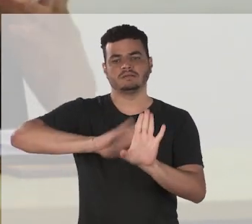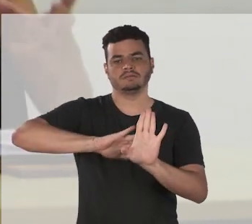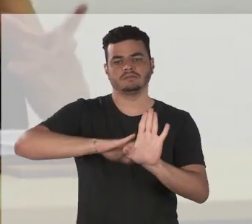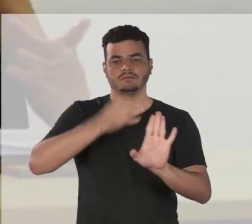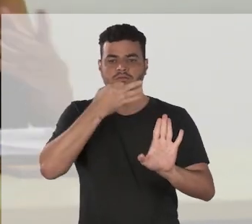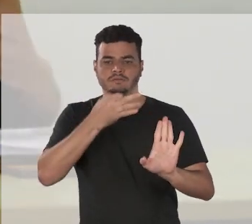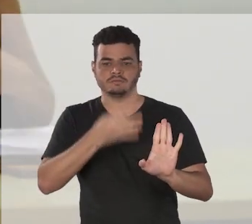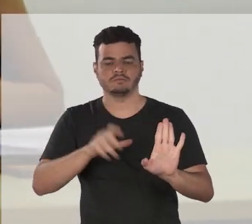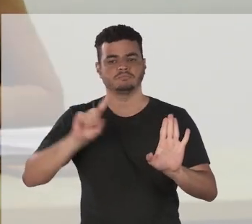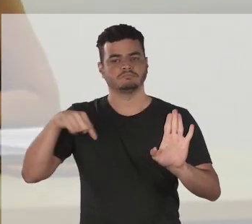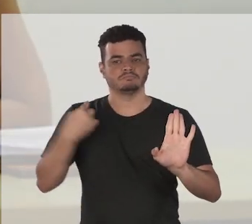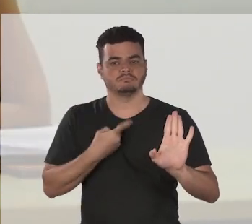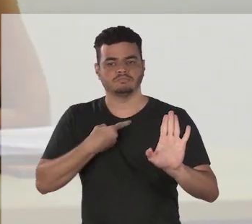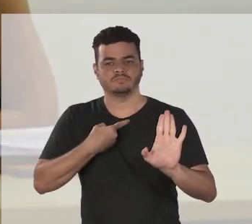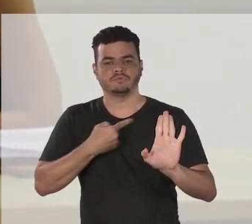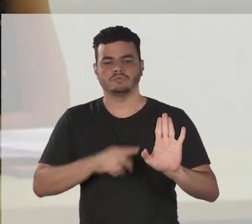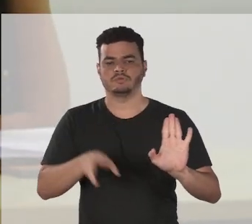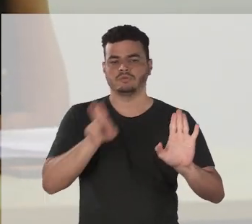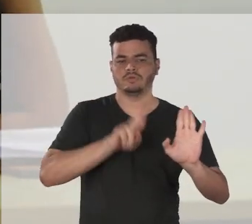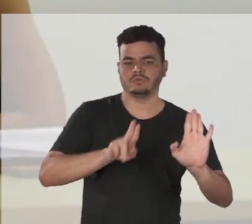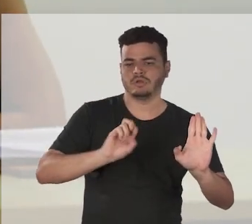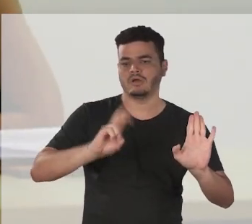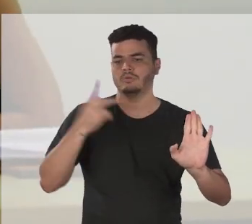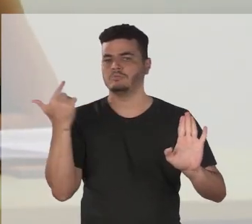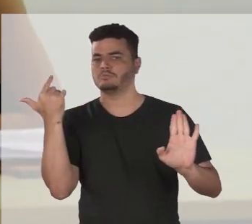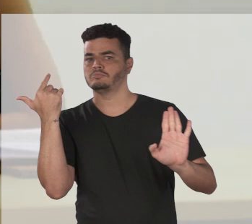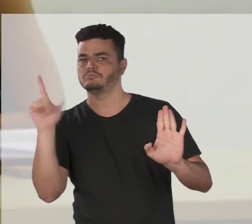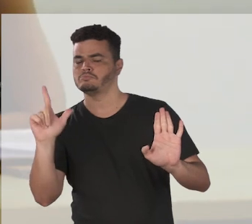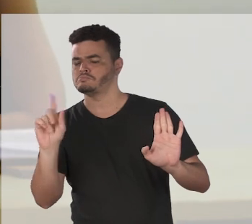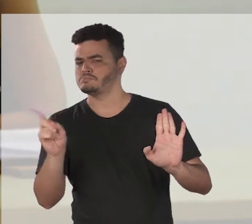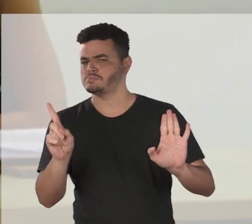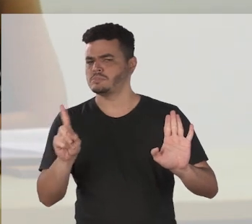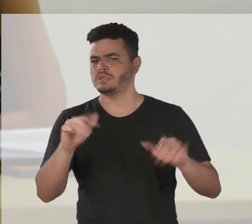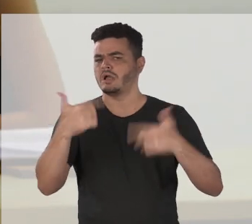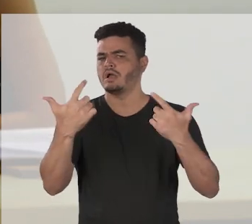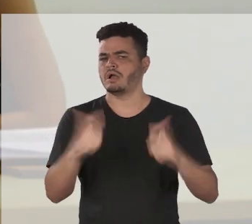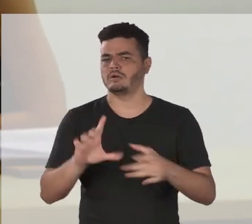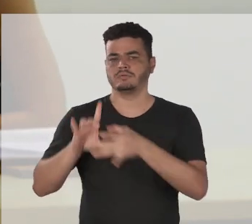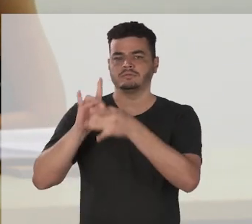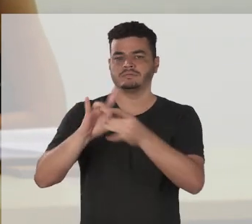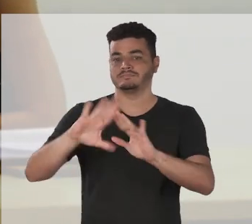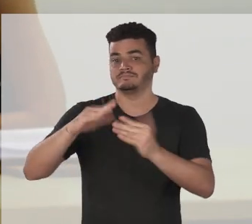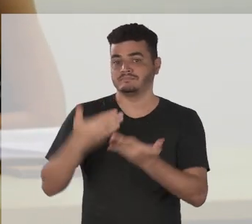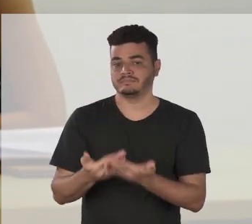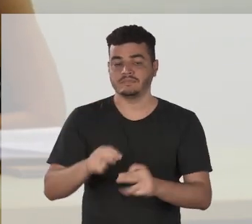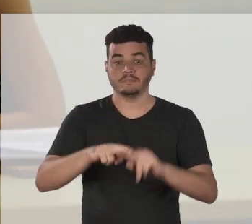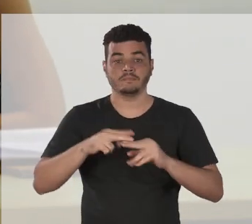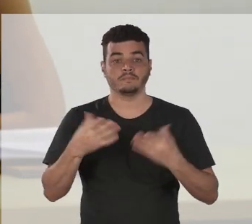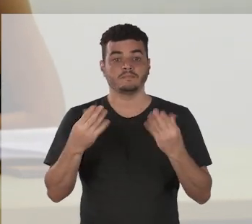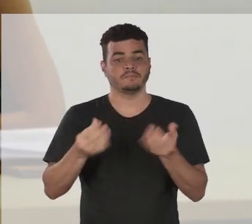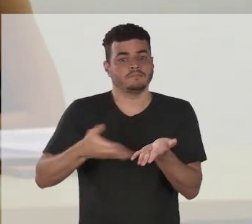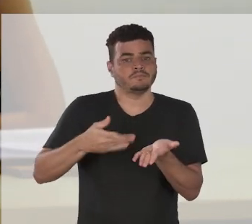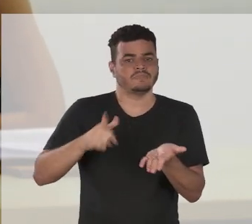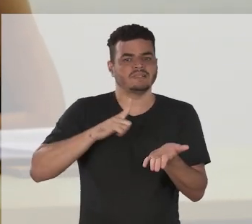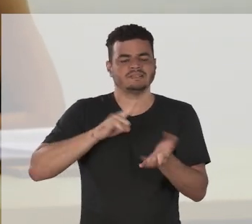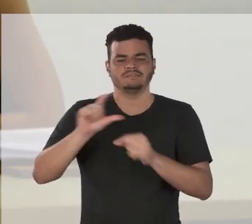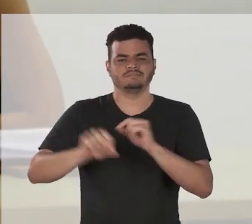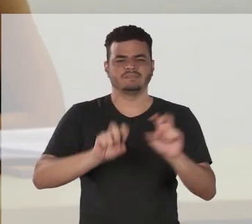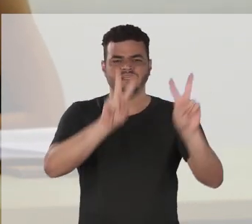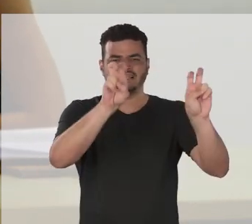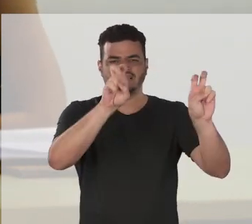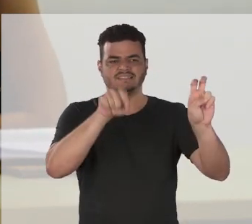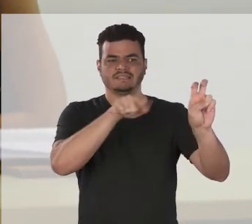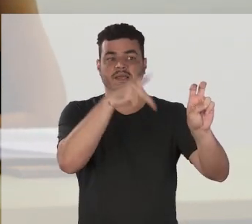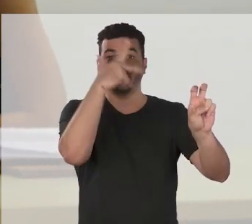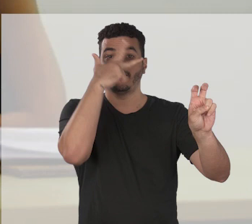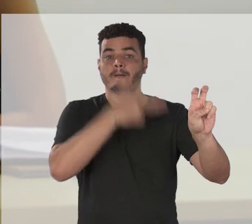ferir subjetividades. As incorporamos ou não à aula. E agora, né, felizmente, cada vez mais tem esses livros